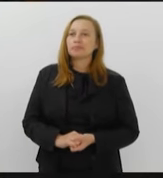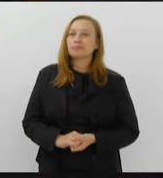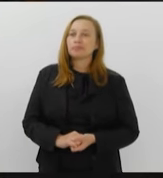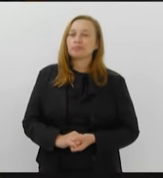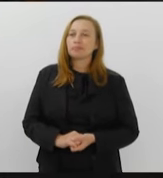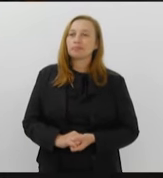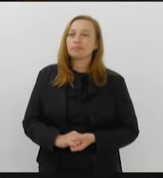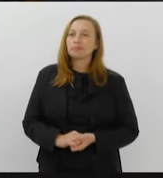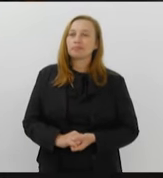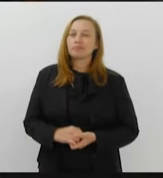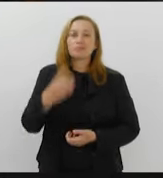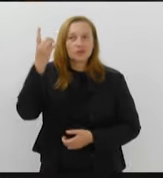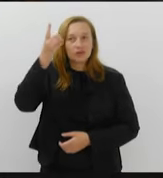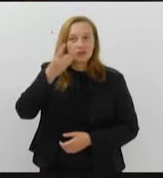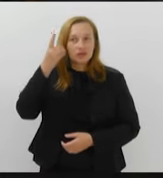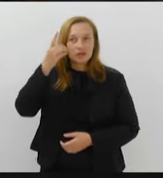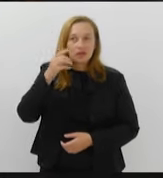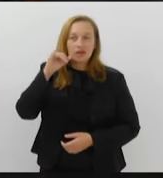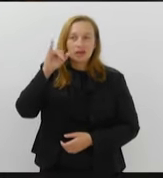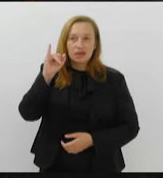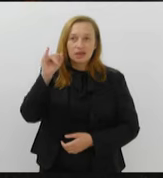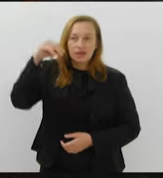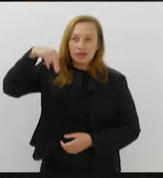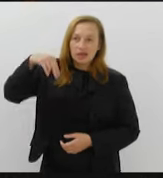Nossa nobre deputada Índia Melau.